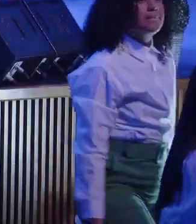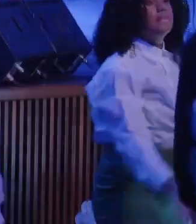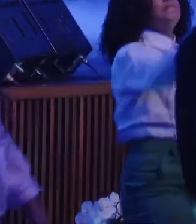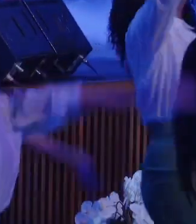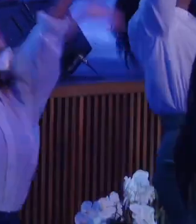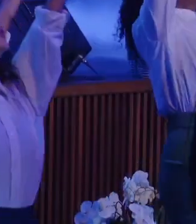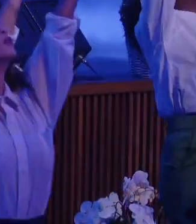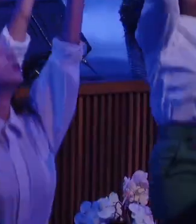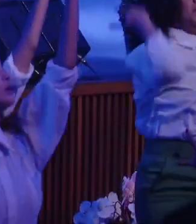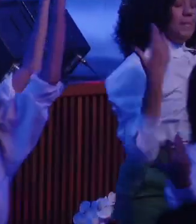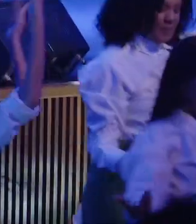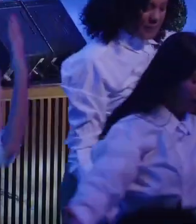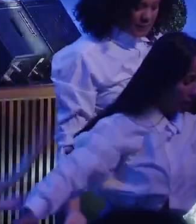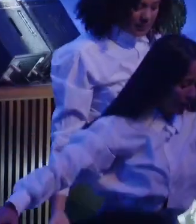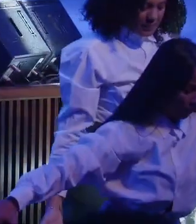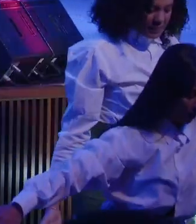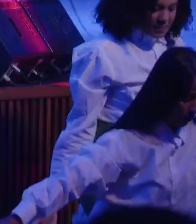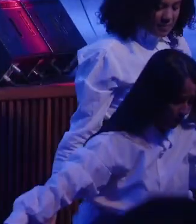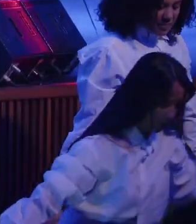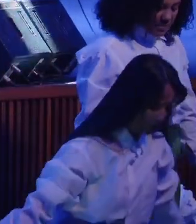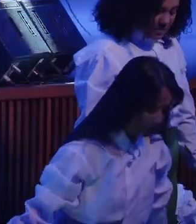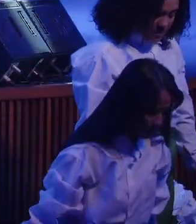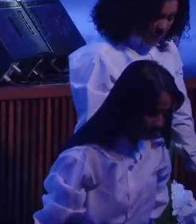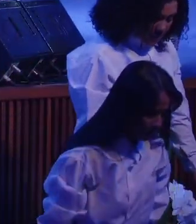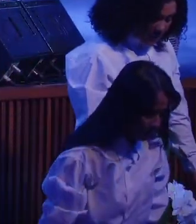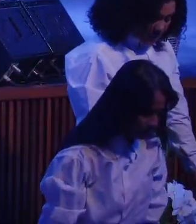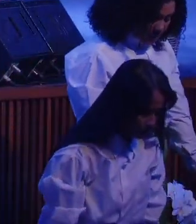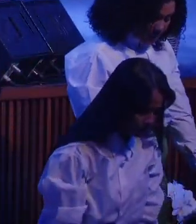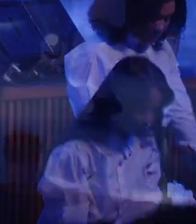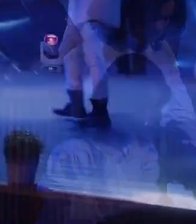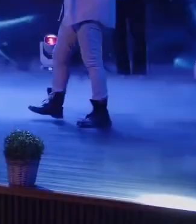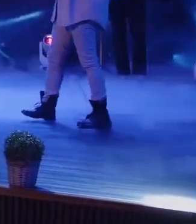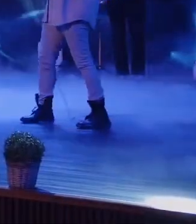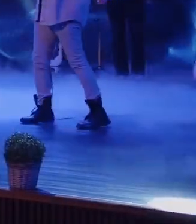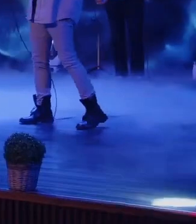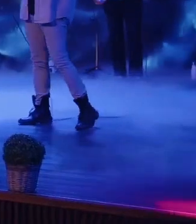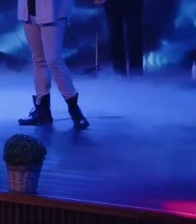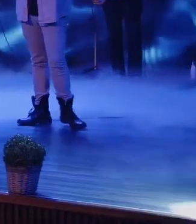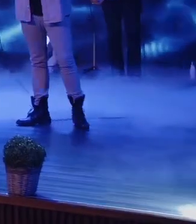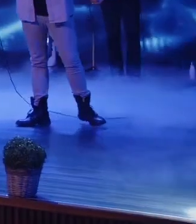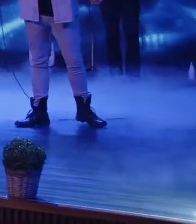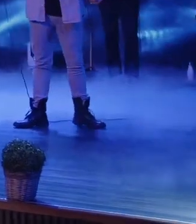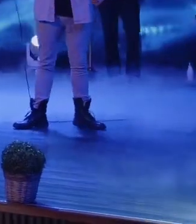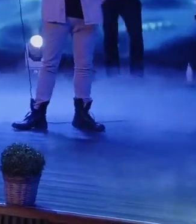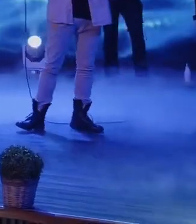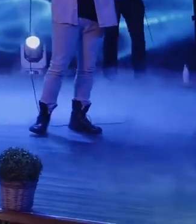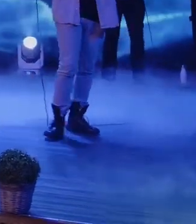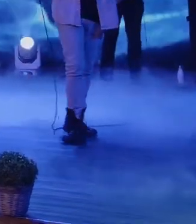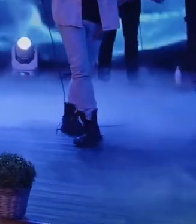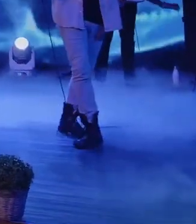eu sou eu sou quem diz que eu sou